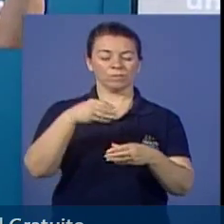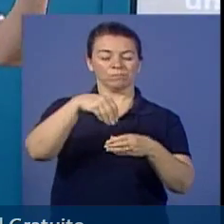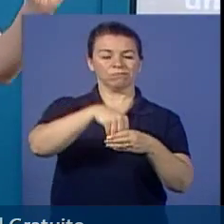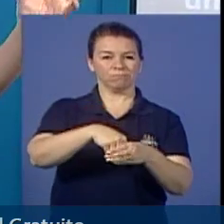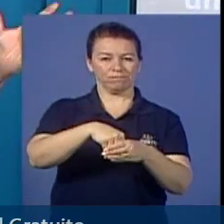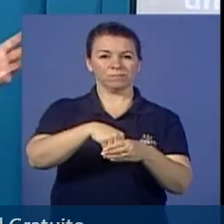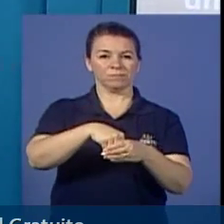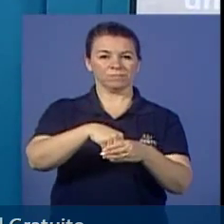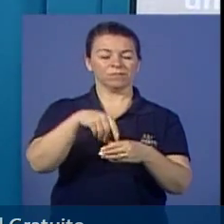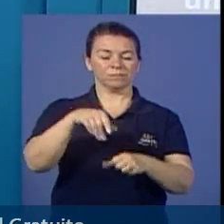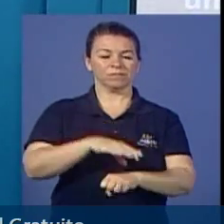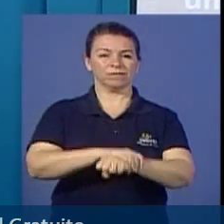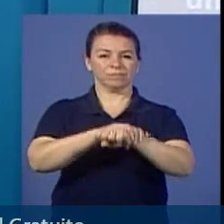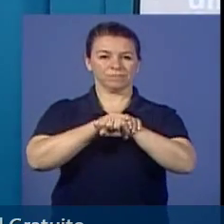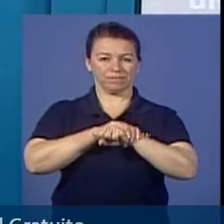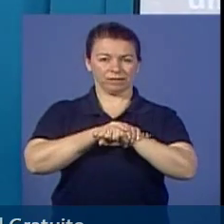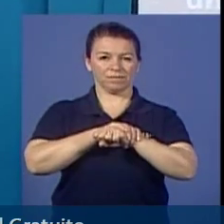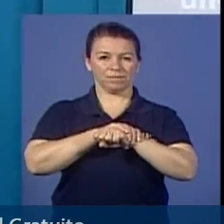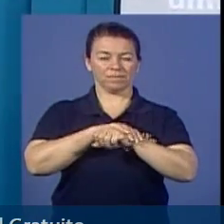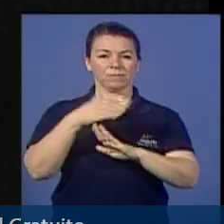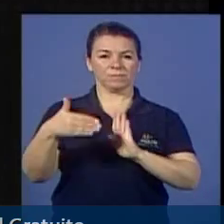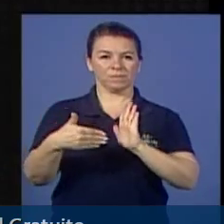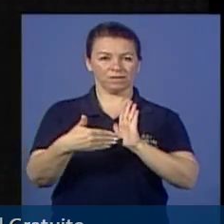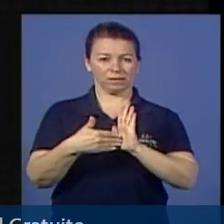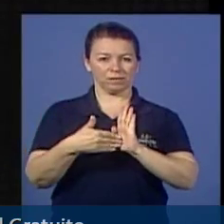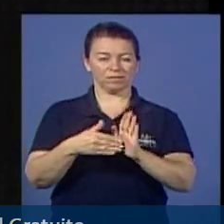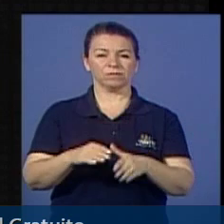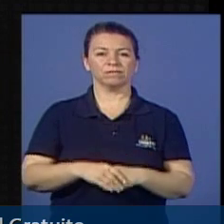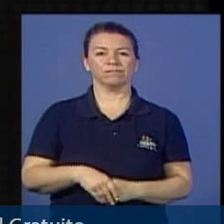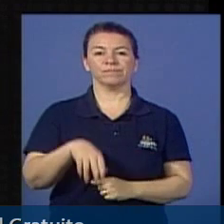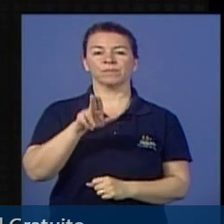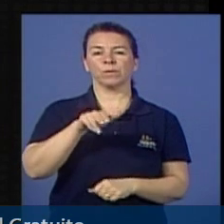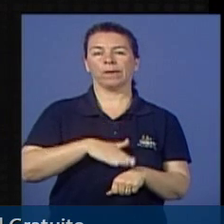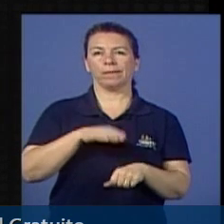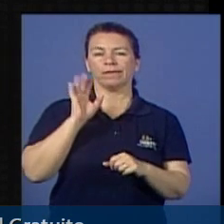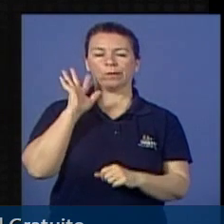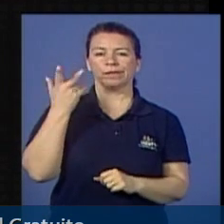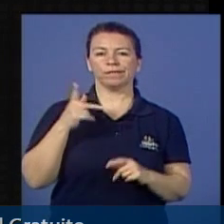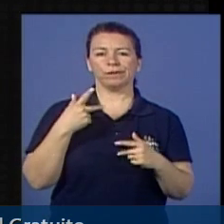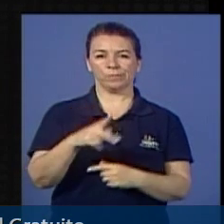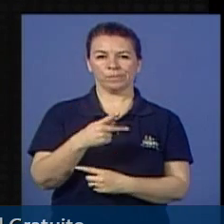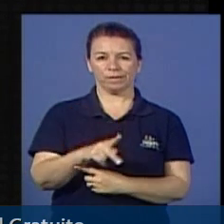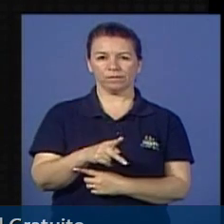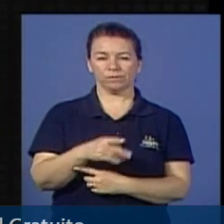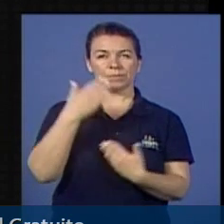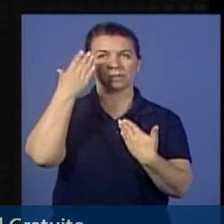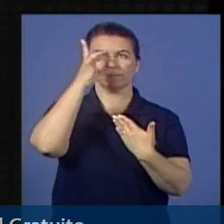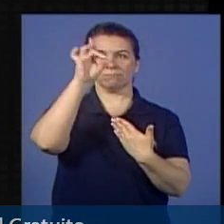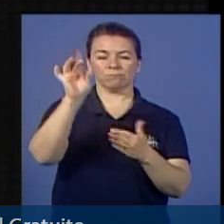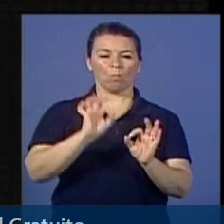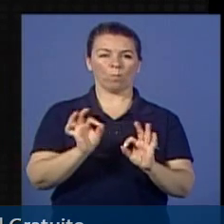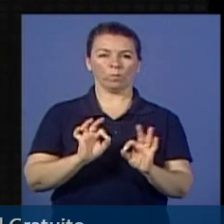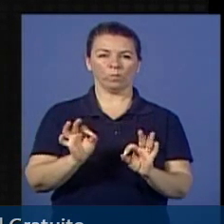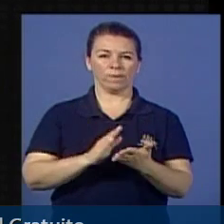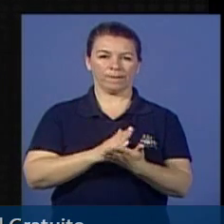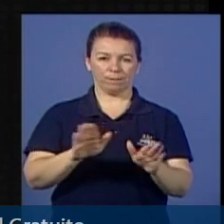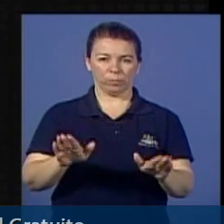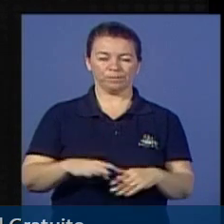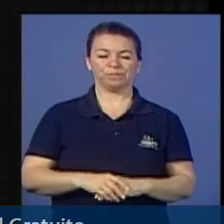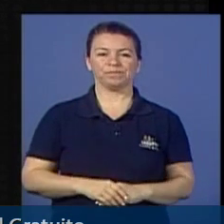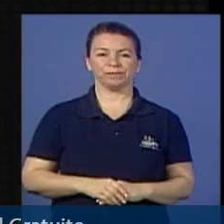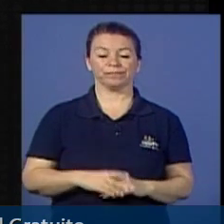doutrina de segurança nacional. Ainda bem que nunca mais aconteceu isso, né? Nunca mais. Não, isso, graças a Deus, é, não, é, tá